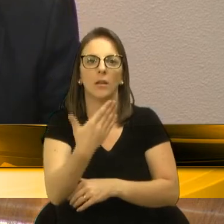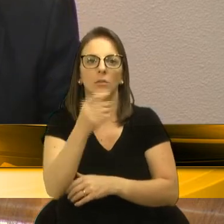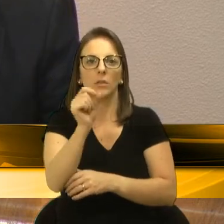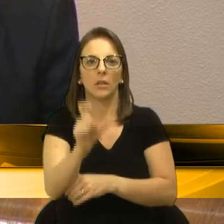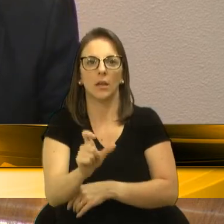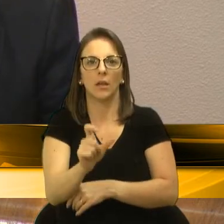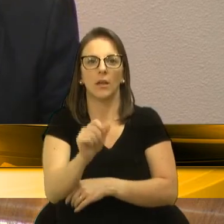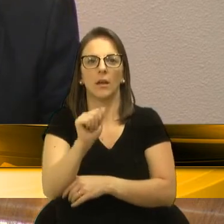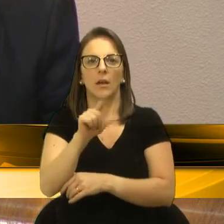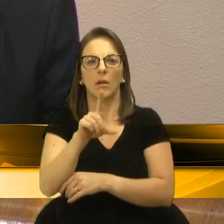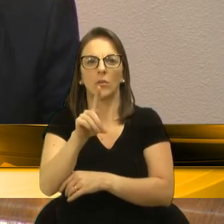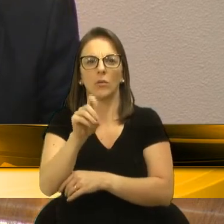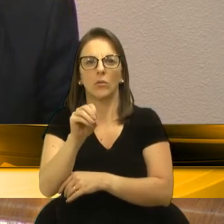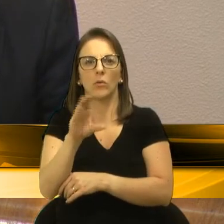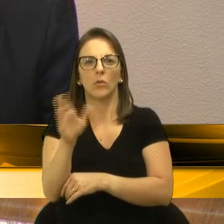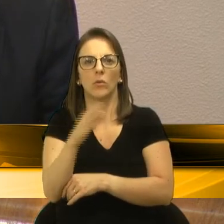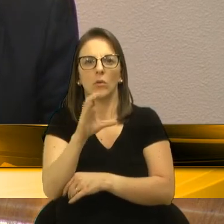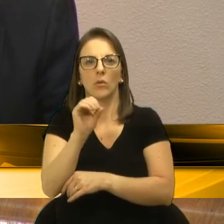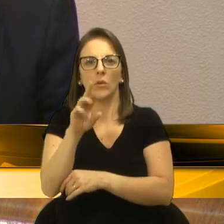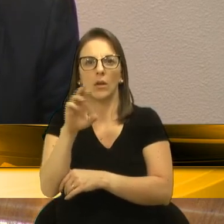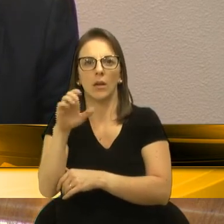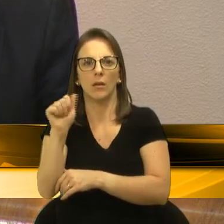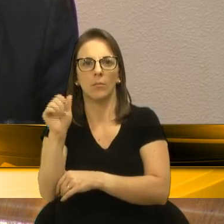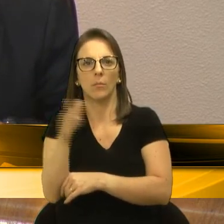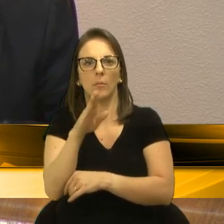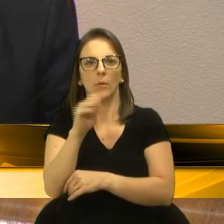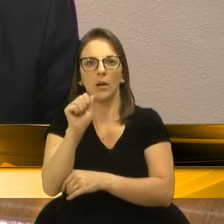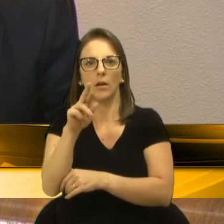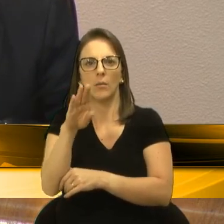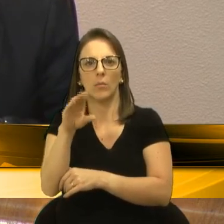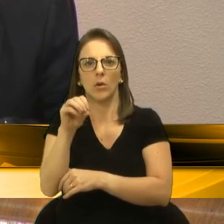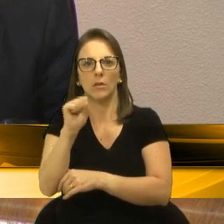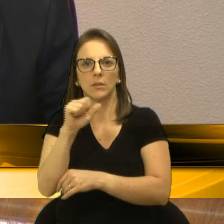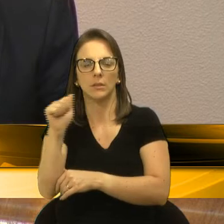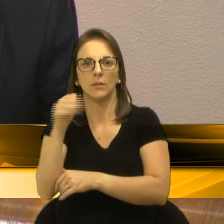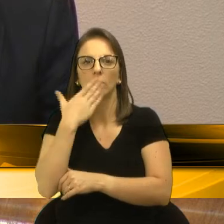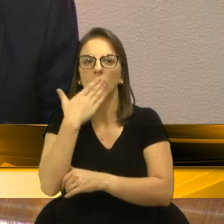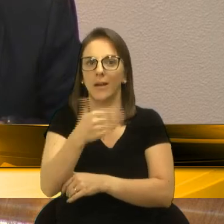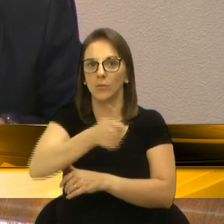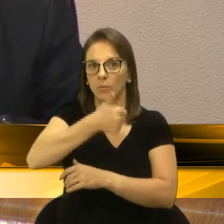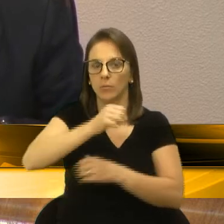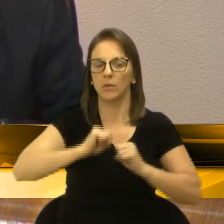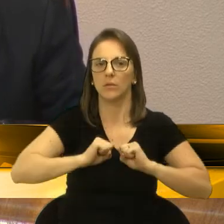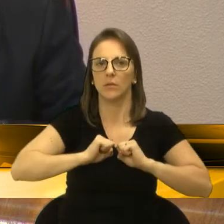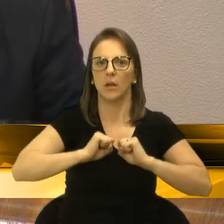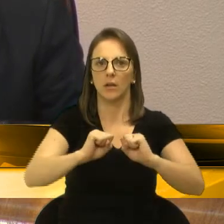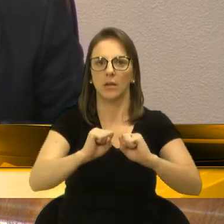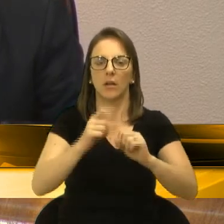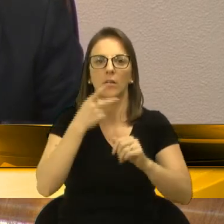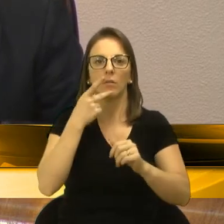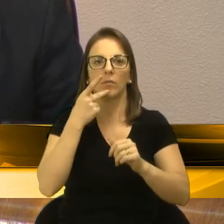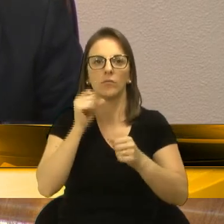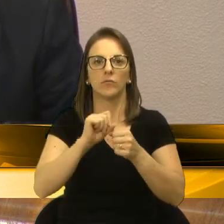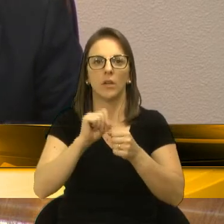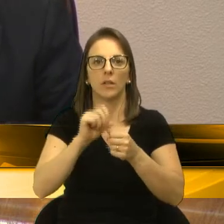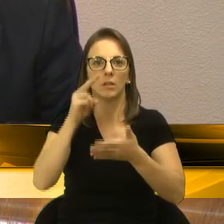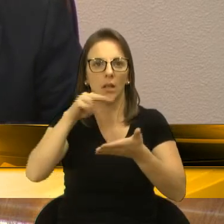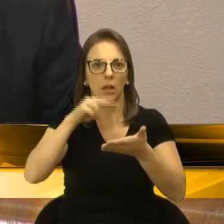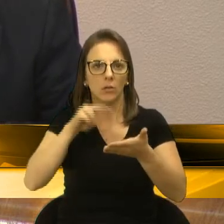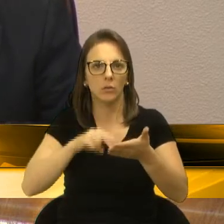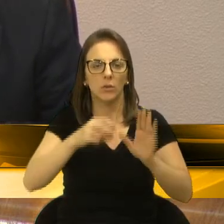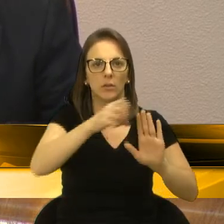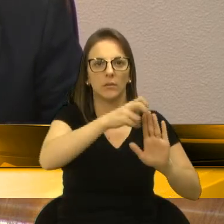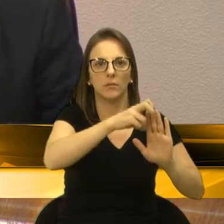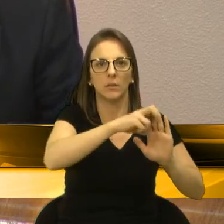Correia Barbosa. Solicito ao primeiro secretário que faça a leitura do artigo 5º. Esse já foi lido anteriormente. E o